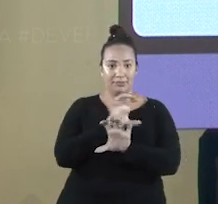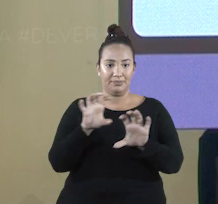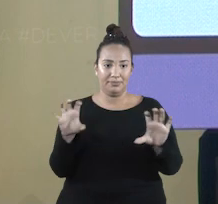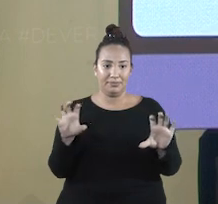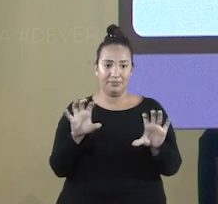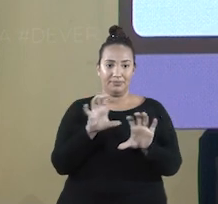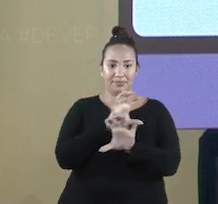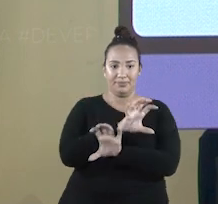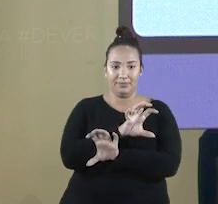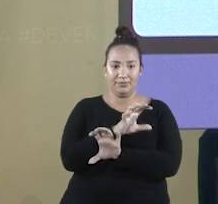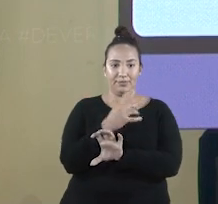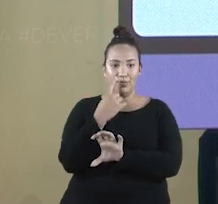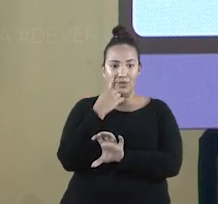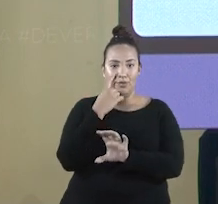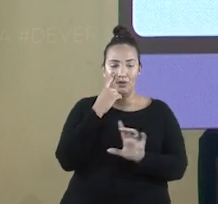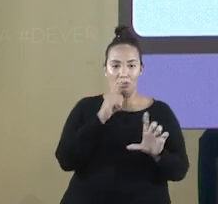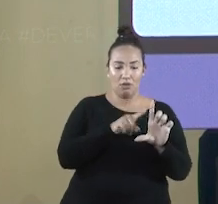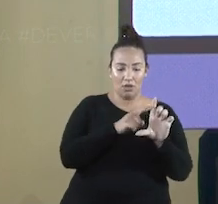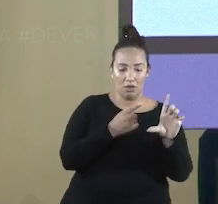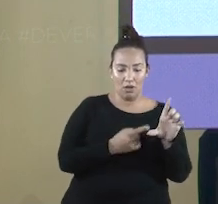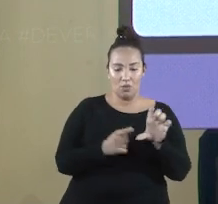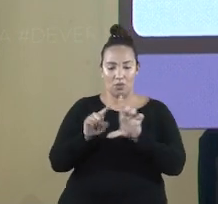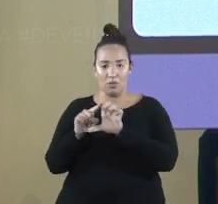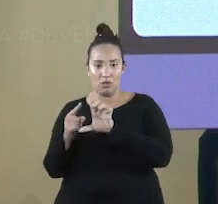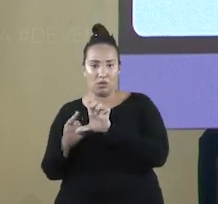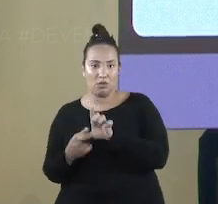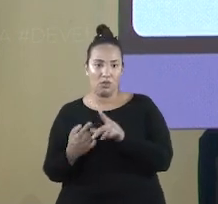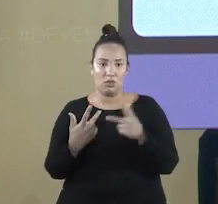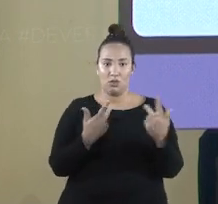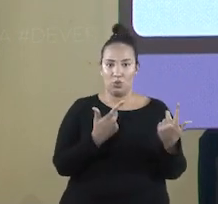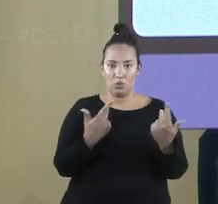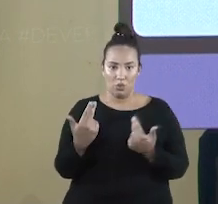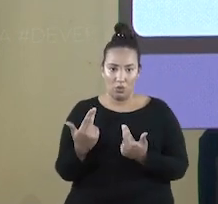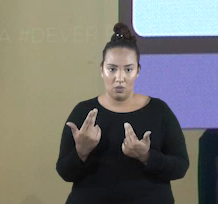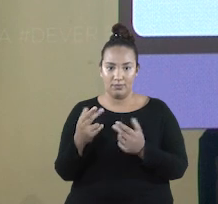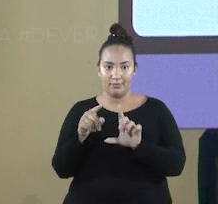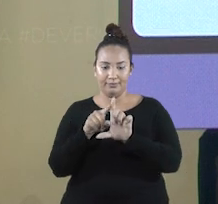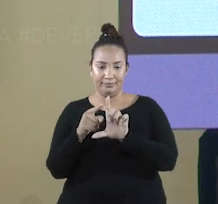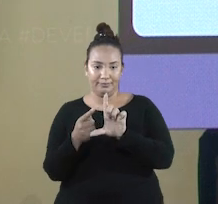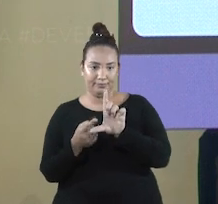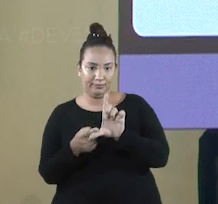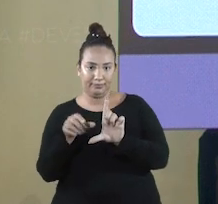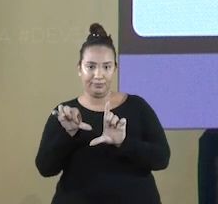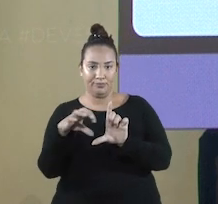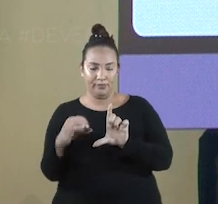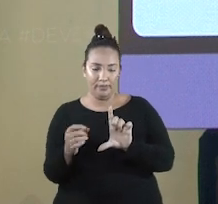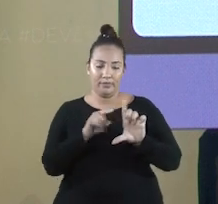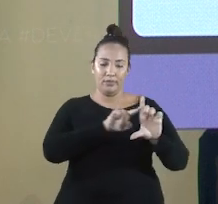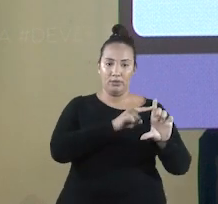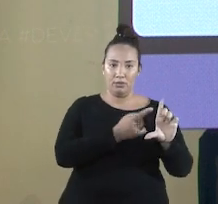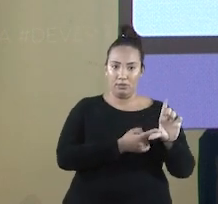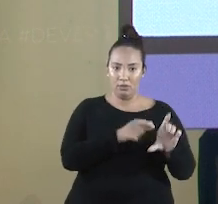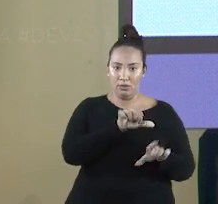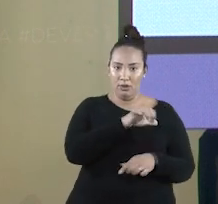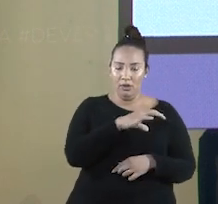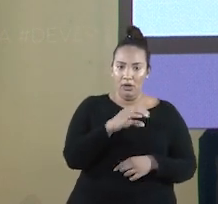colocar os ângulos congruentes na mesma posição. esse ângulo e esse